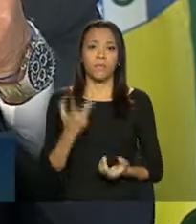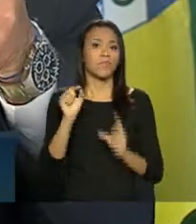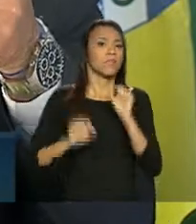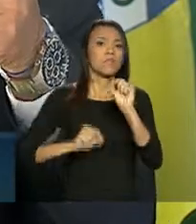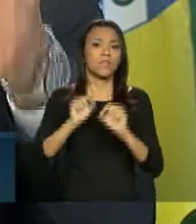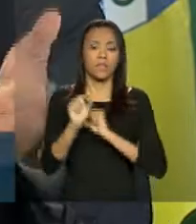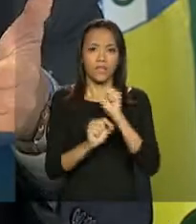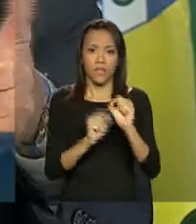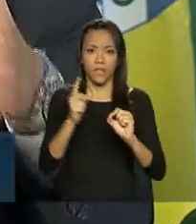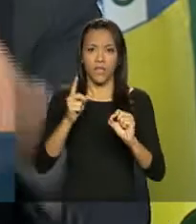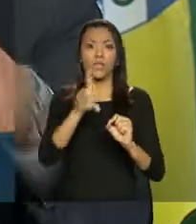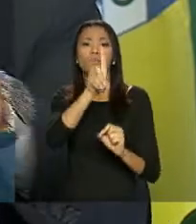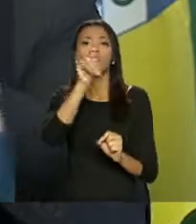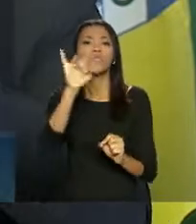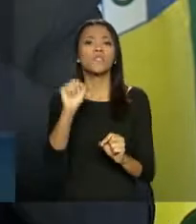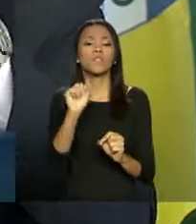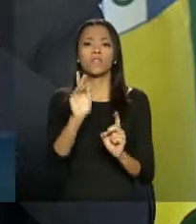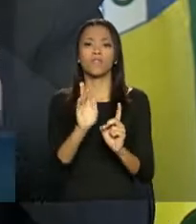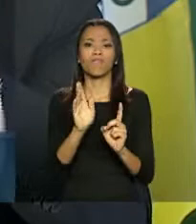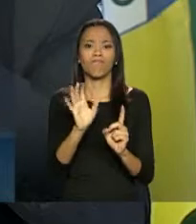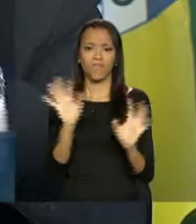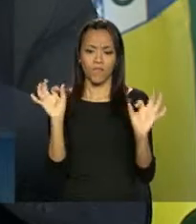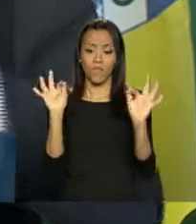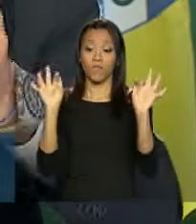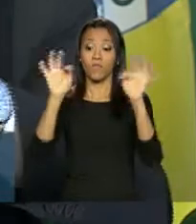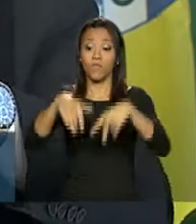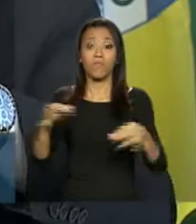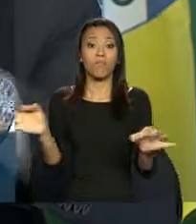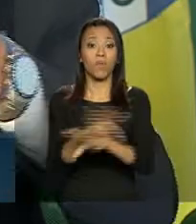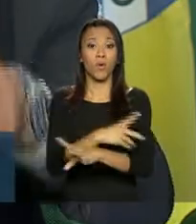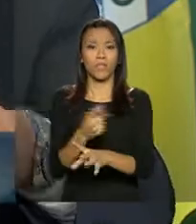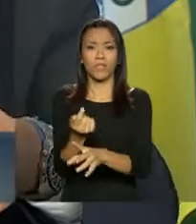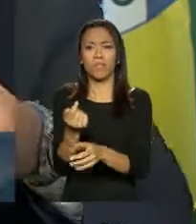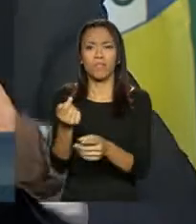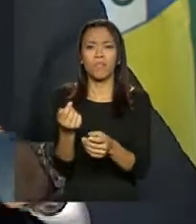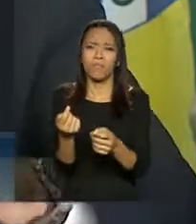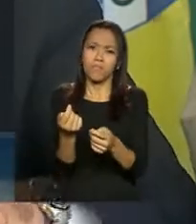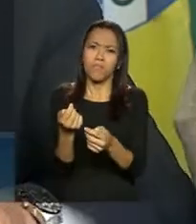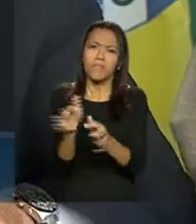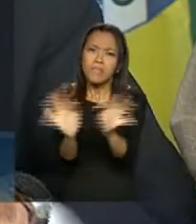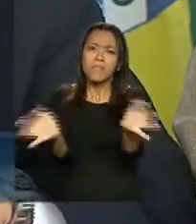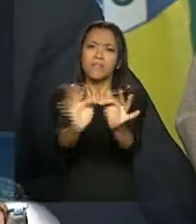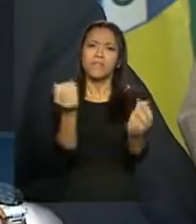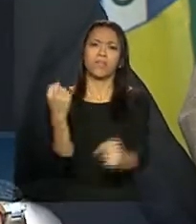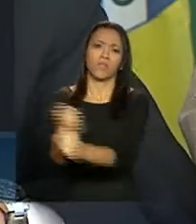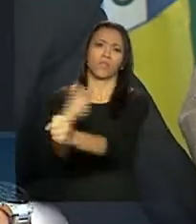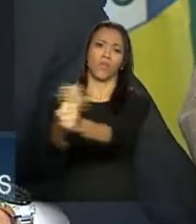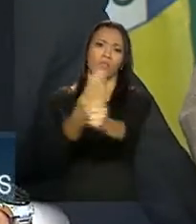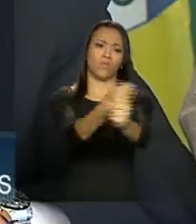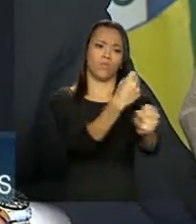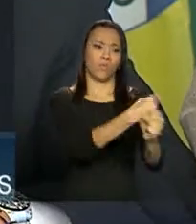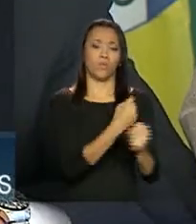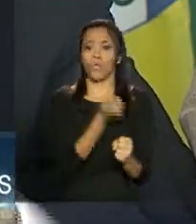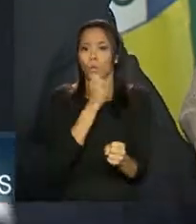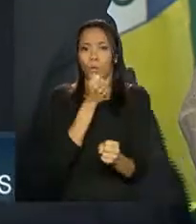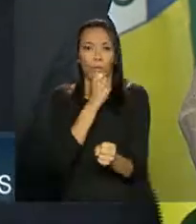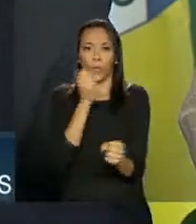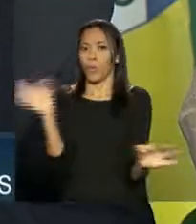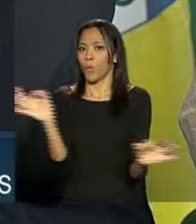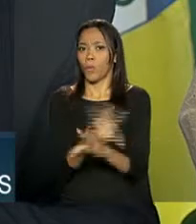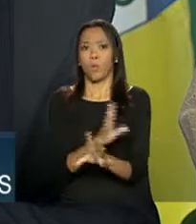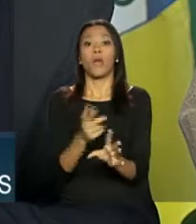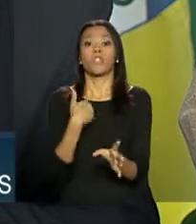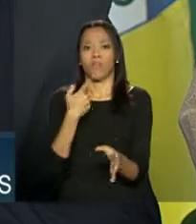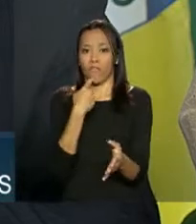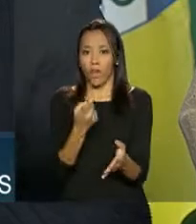estabelecer a data de conclusão de todas essas pequenas obras pequenas intervenções que efetivamente